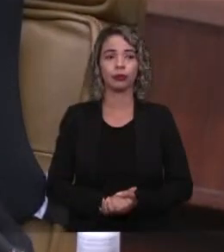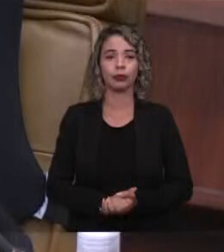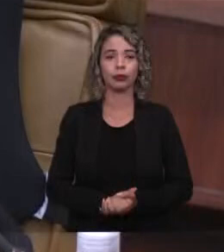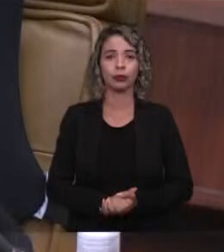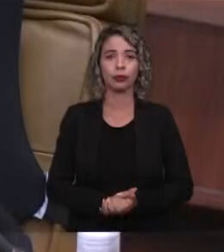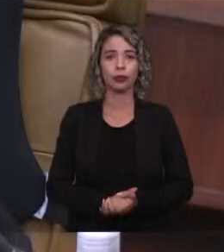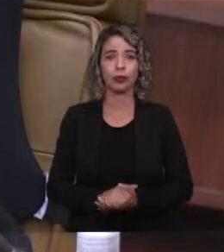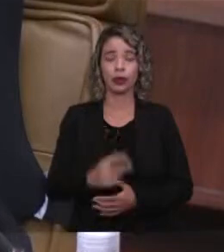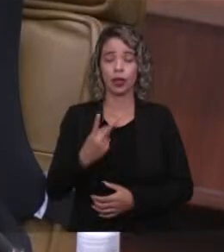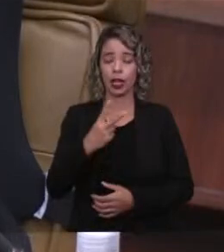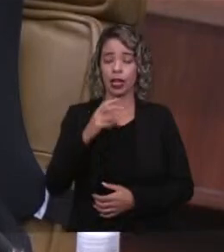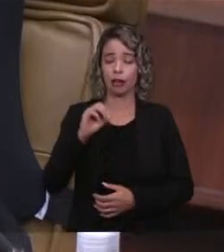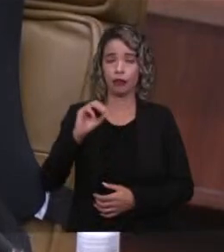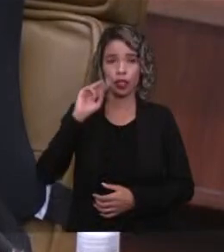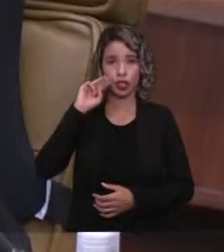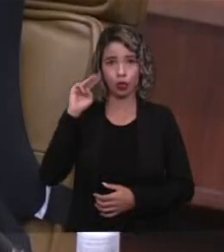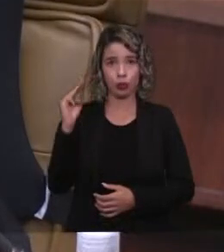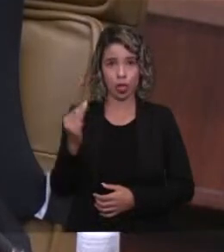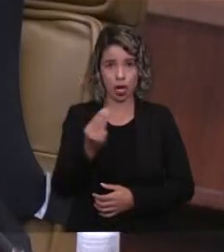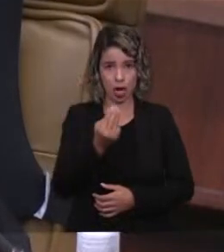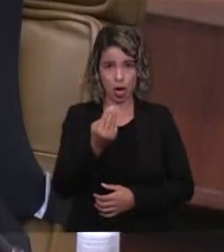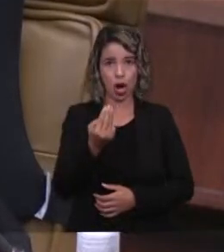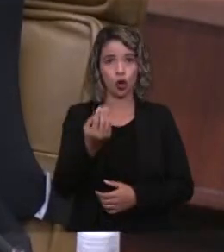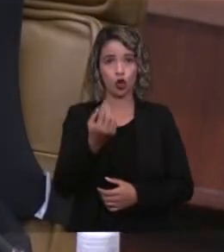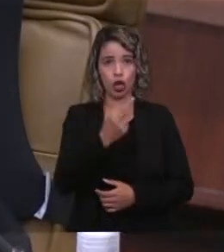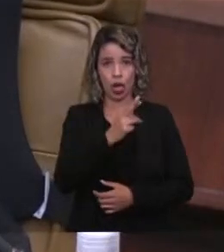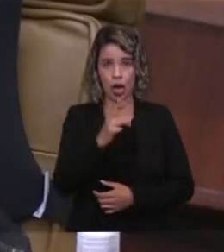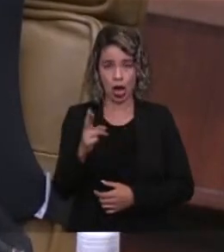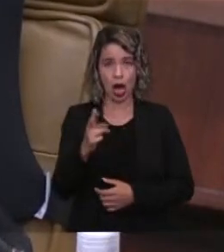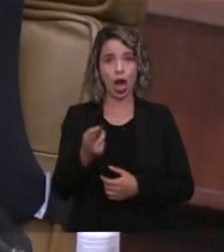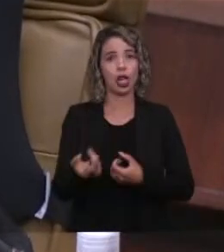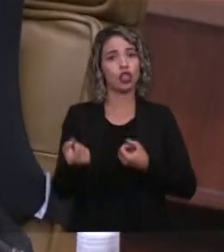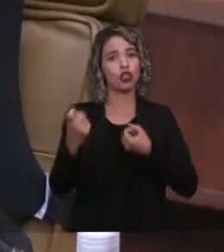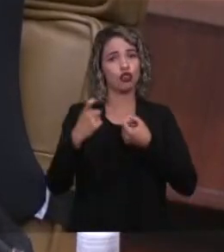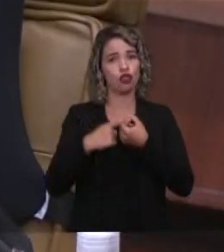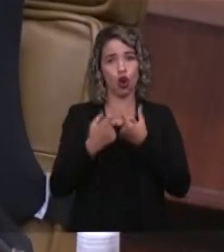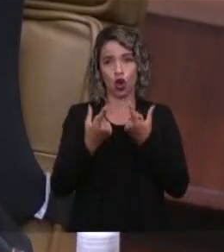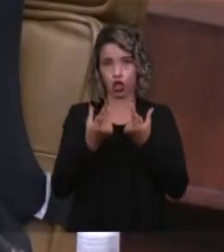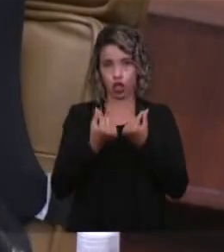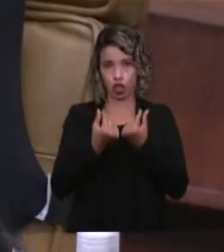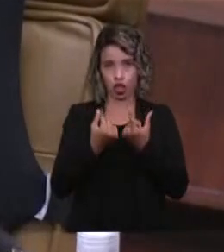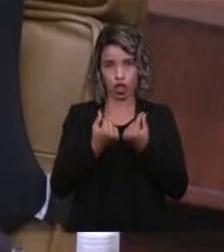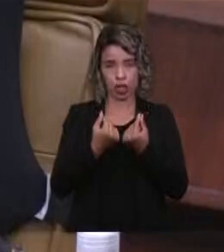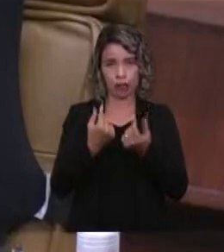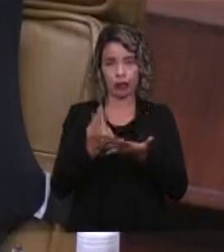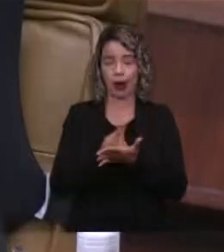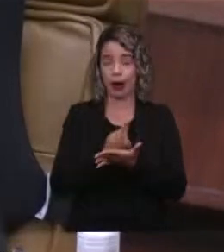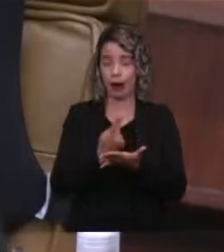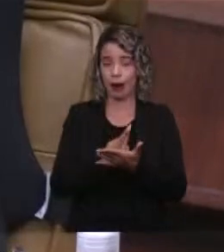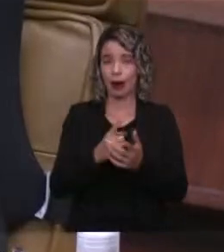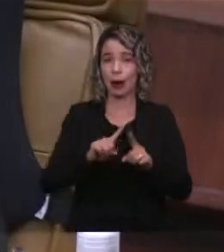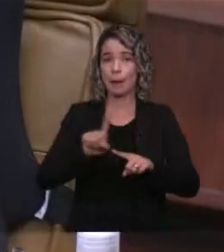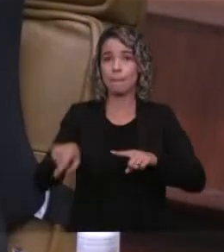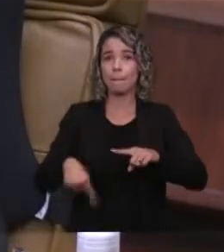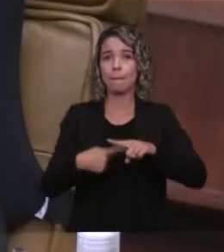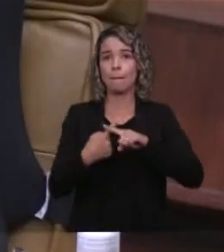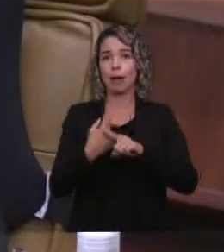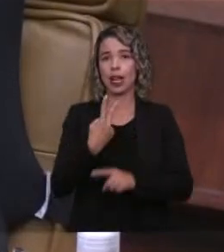20 milhões de enriquecimento ilícito ou produto do crime, mais os 20